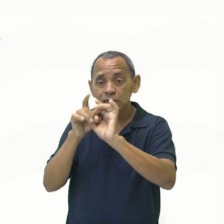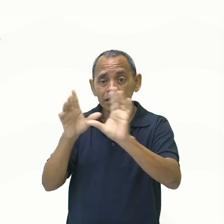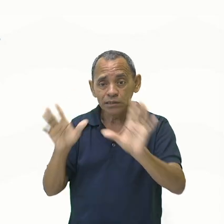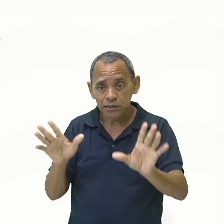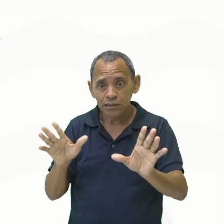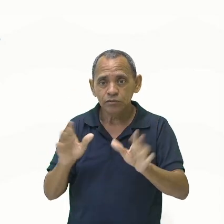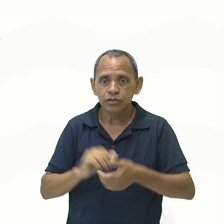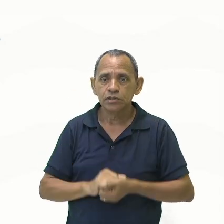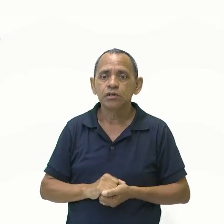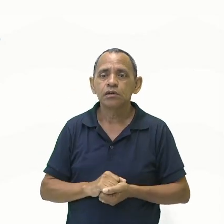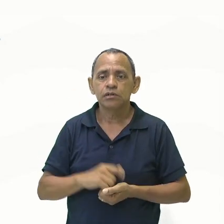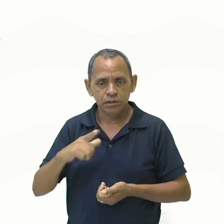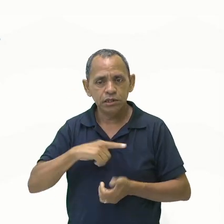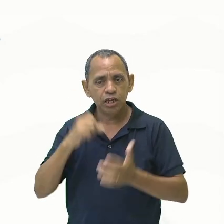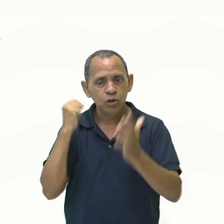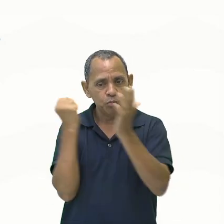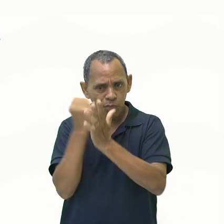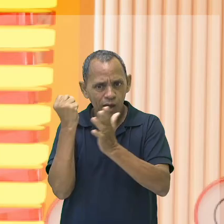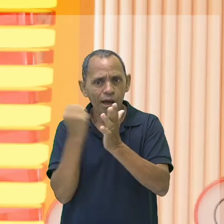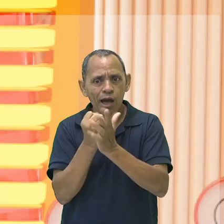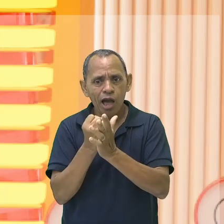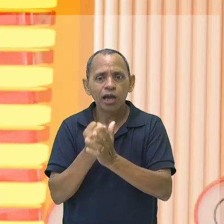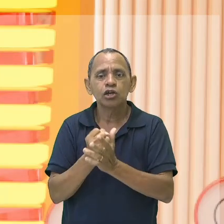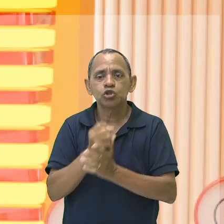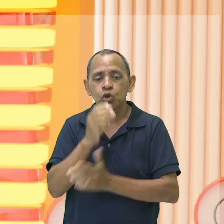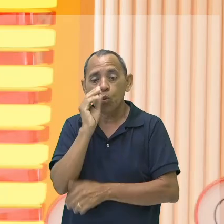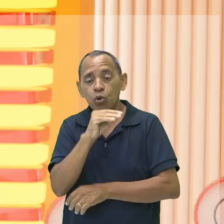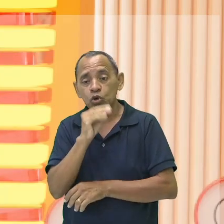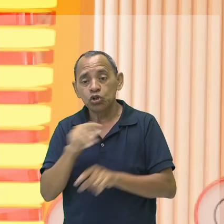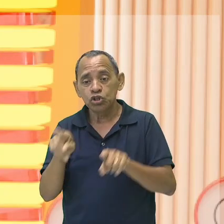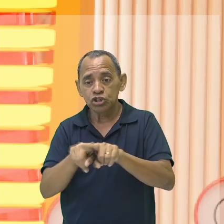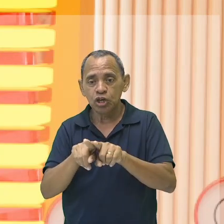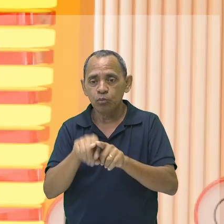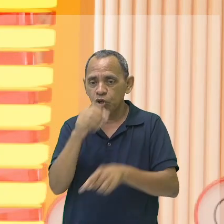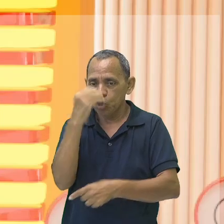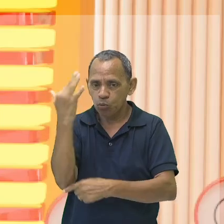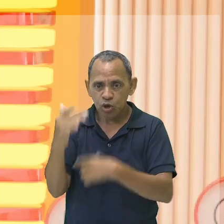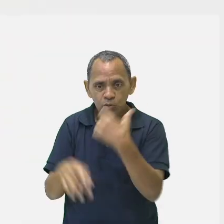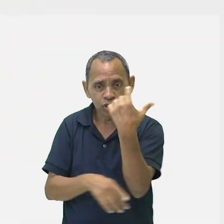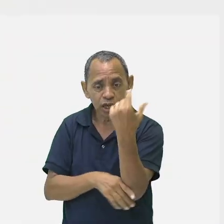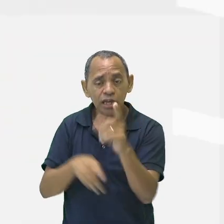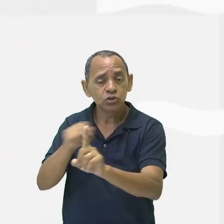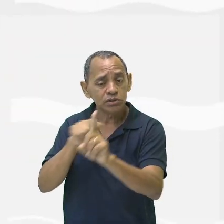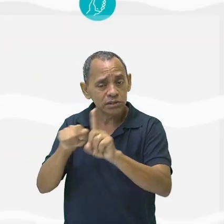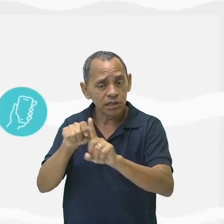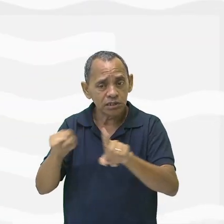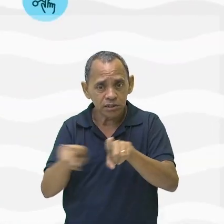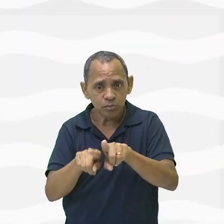severos e, consequentemente, para a sociedade. Bem, com isso, a gente finaliza o conteúdo desta aula.